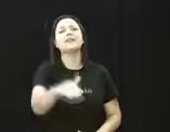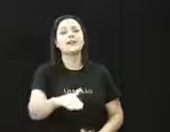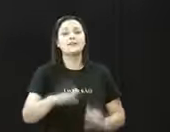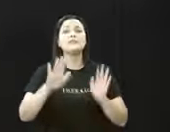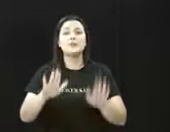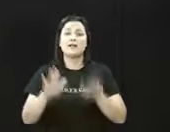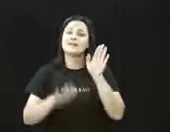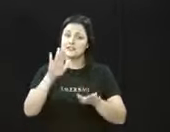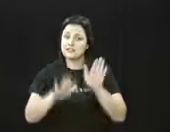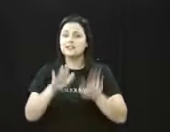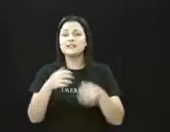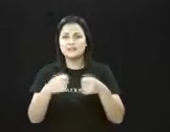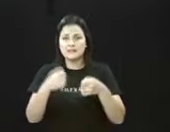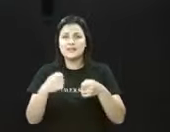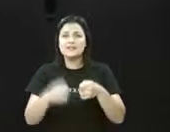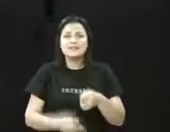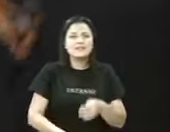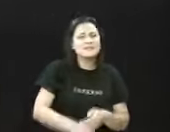e você fica dizendo: tá tudo indo para trás.